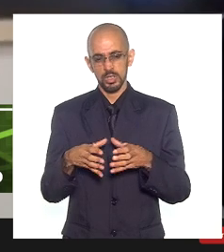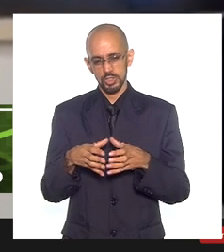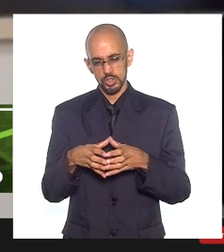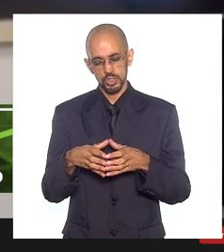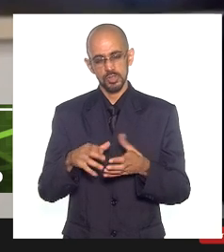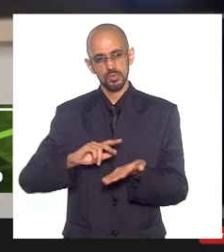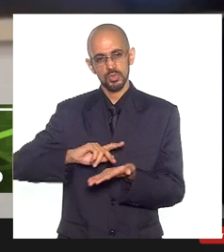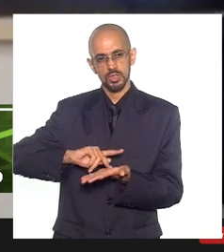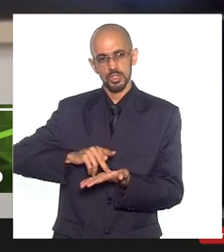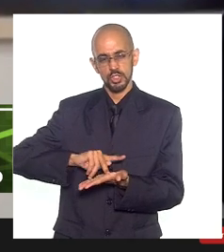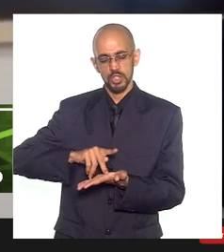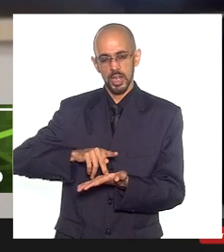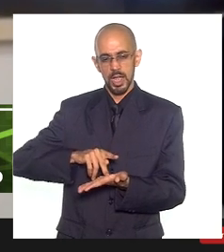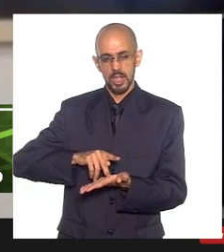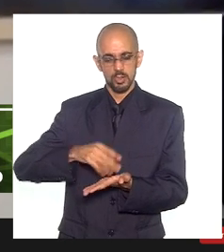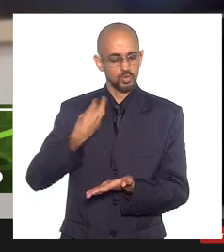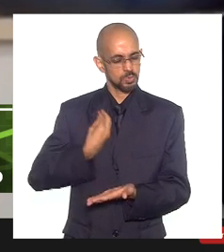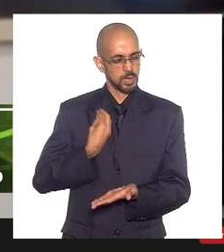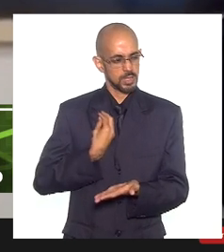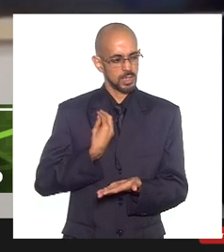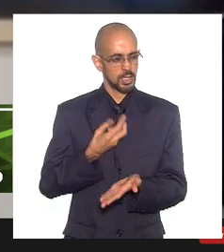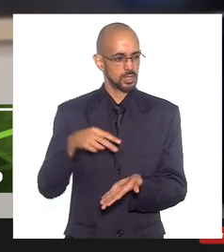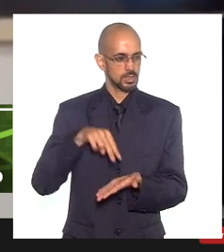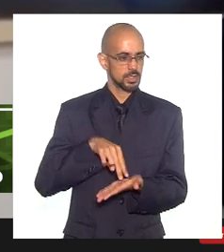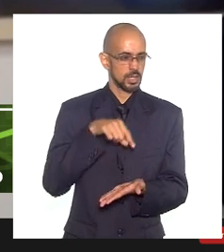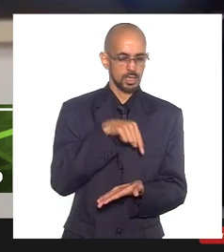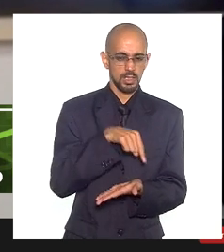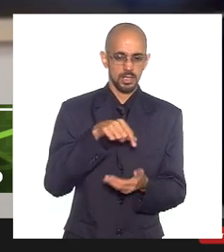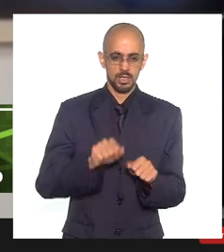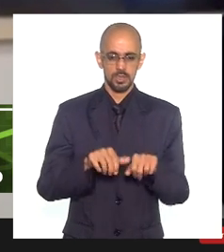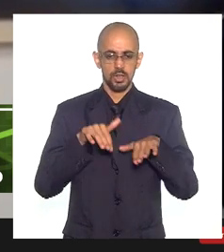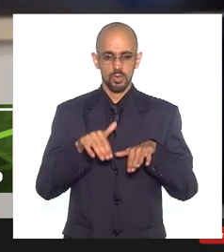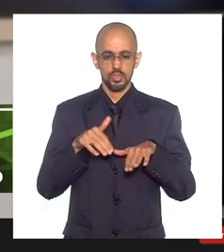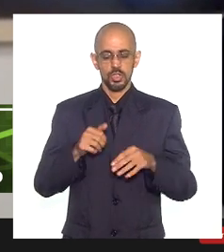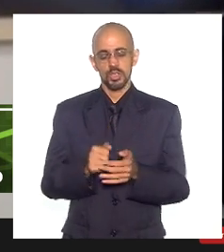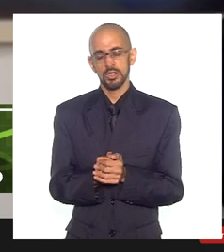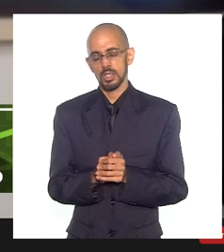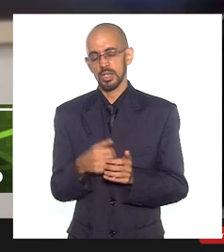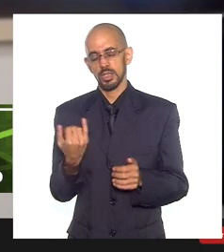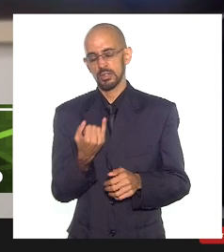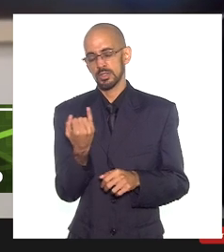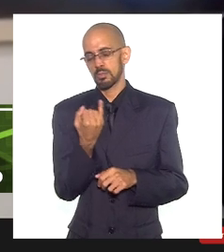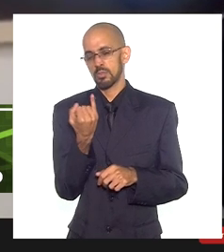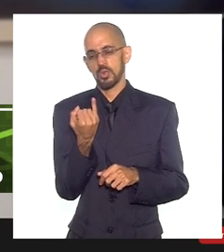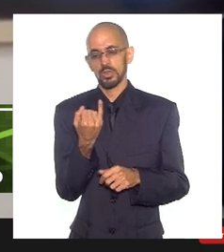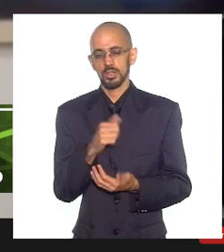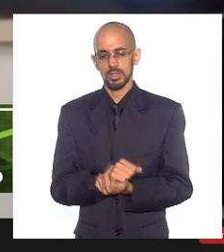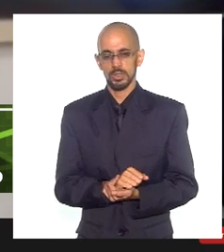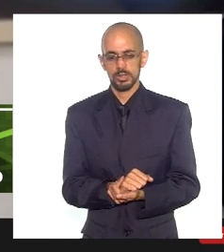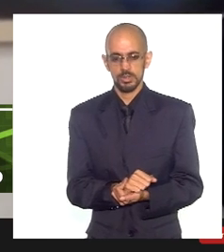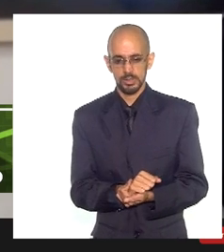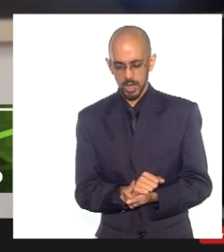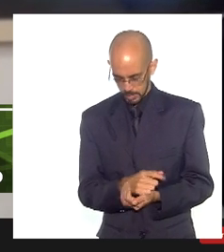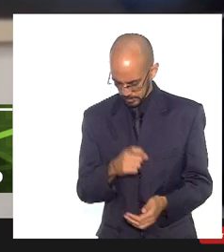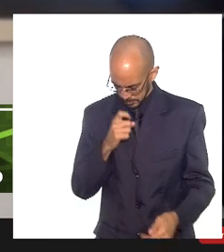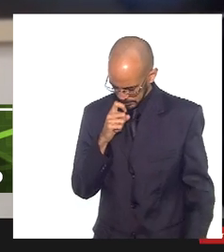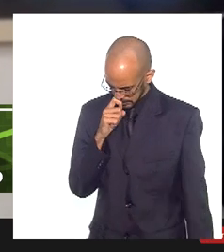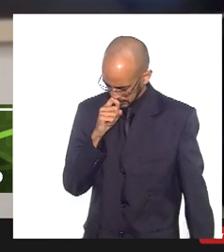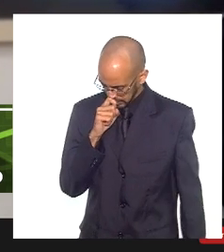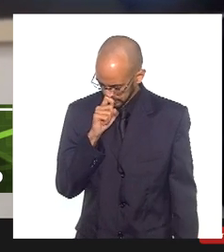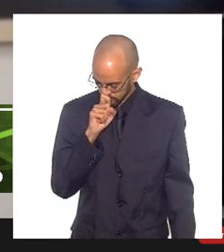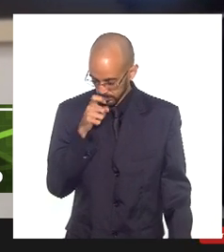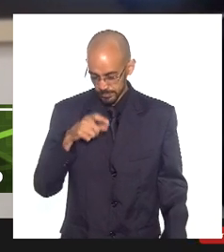sindicatos que estão aqui presentes nessa audiência pública, cuja importância é